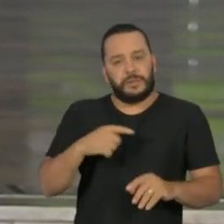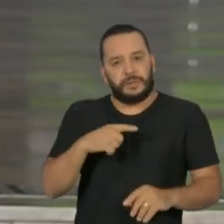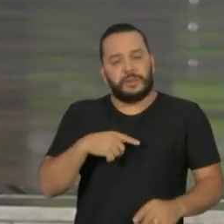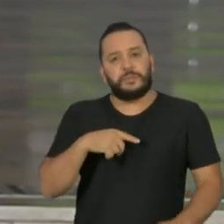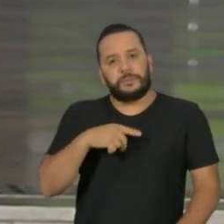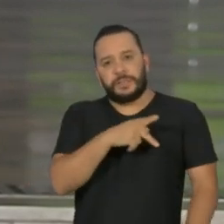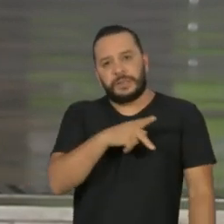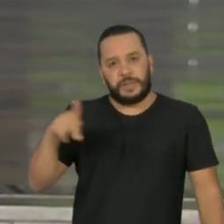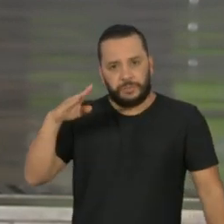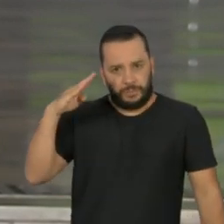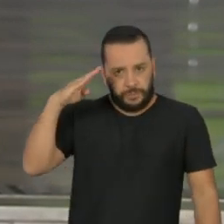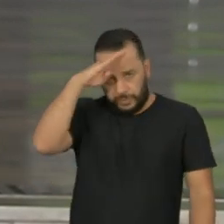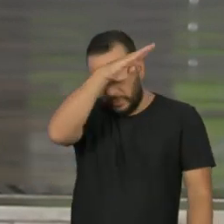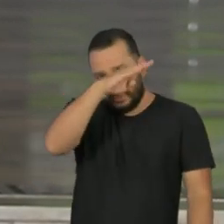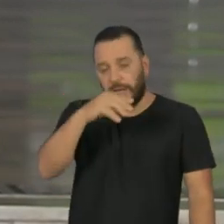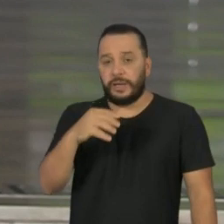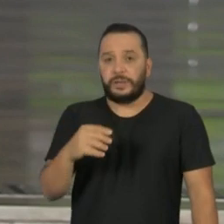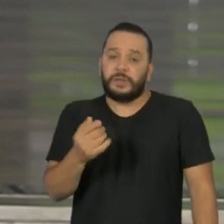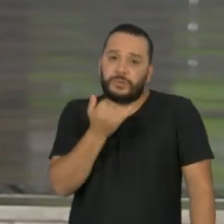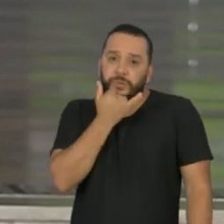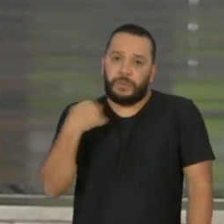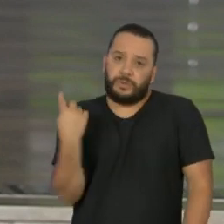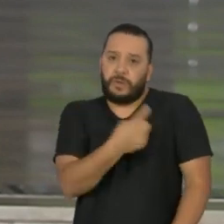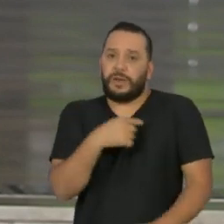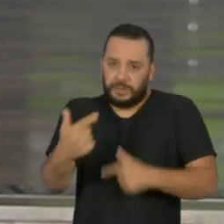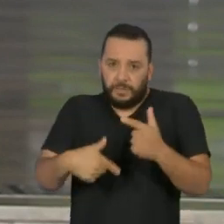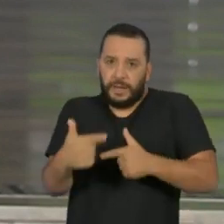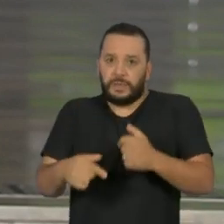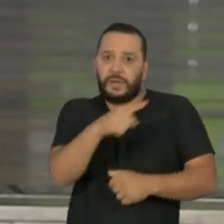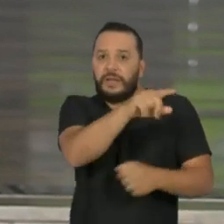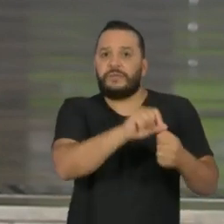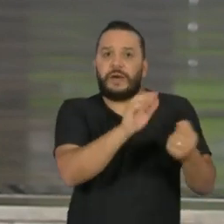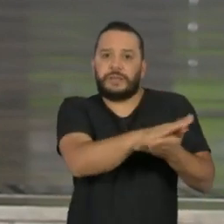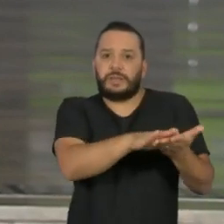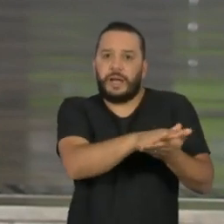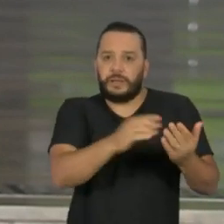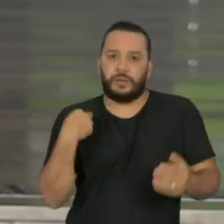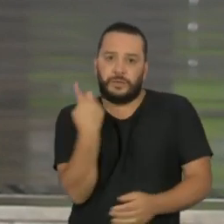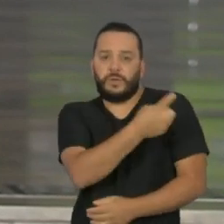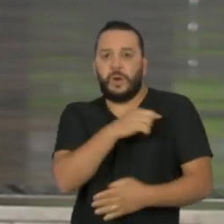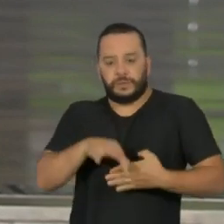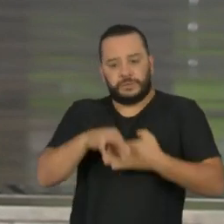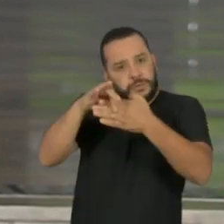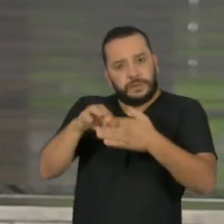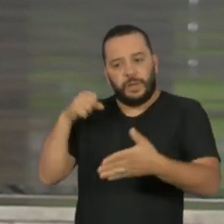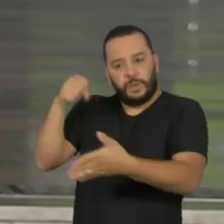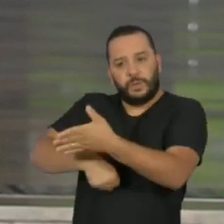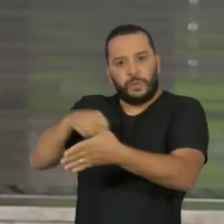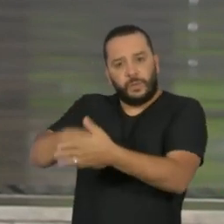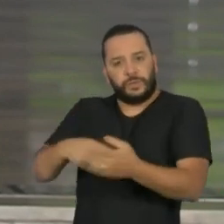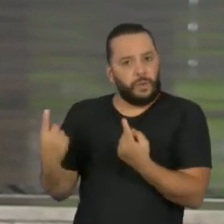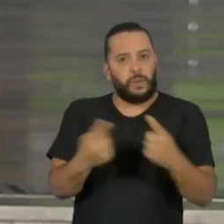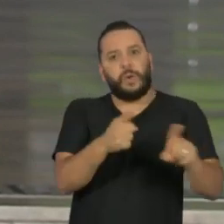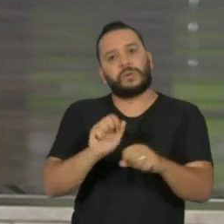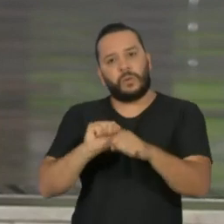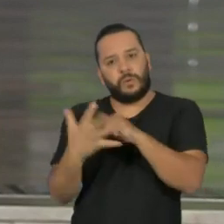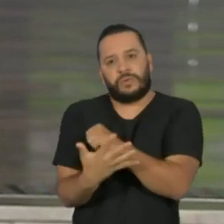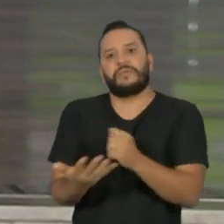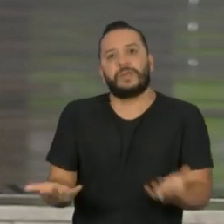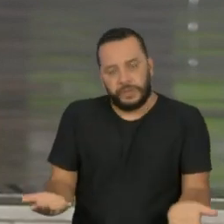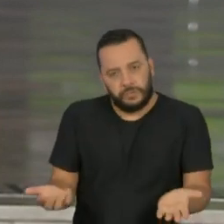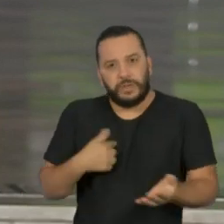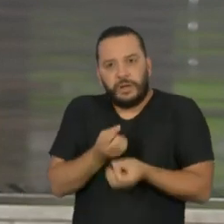Bolsonaro, nós estamos fazendo aquilo que ele não faz, é liderar o processo, liderar a luta contra o coronavírus,